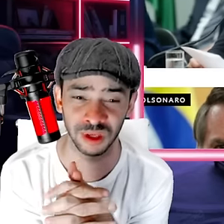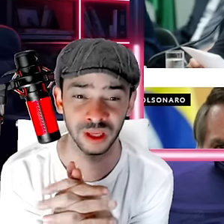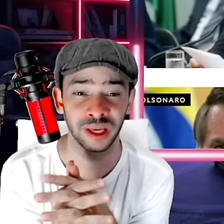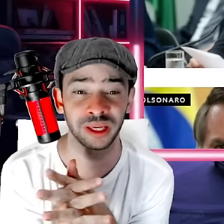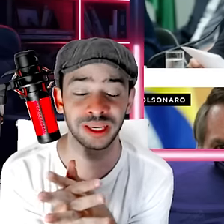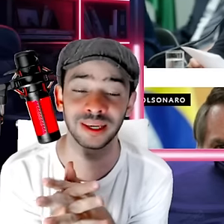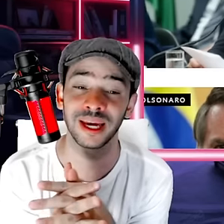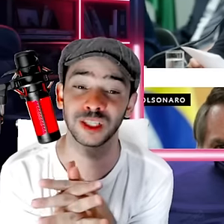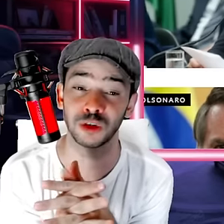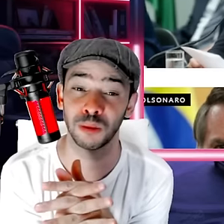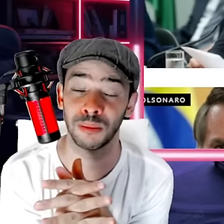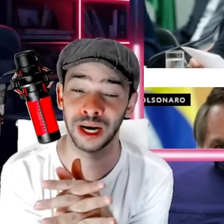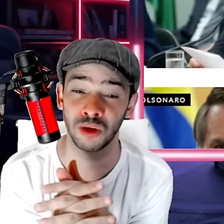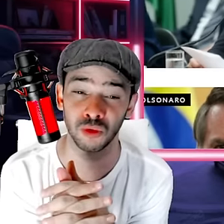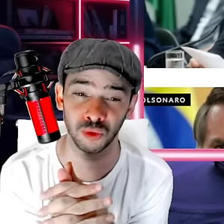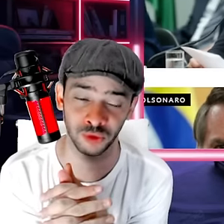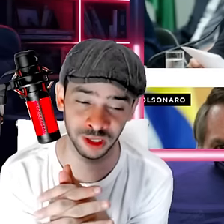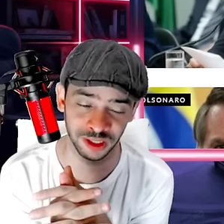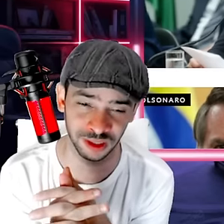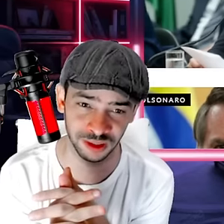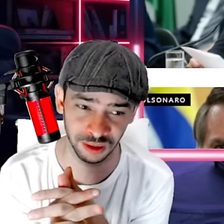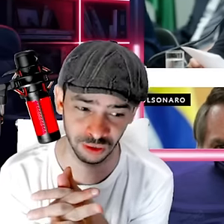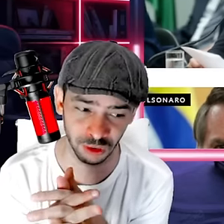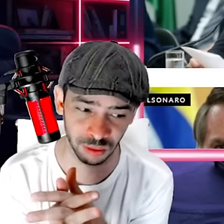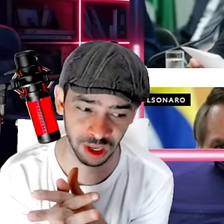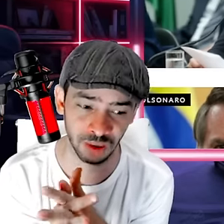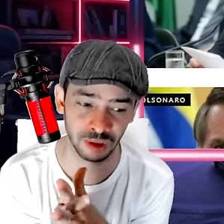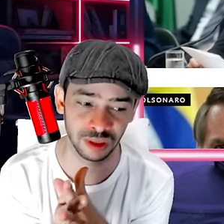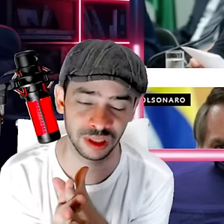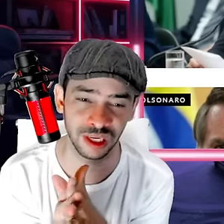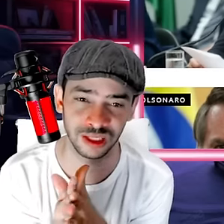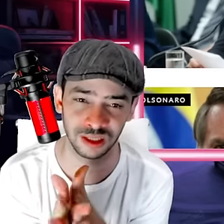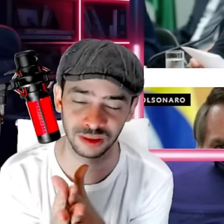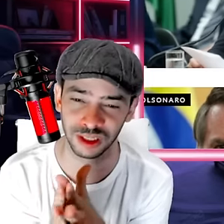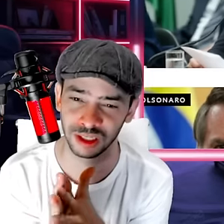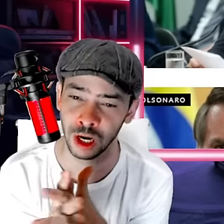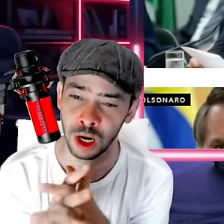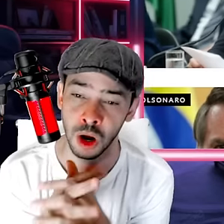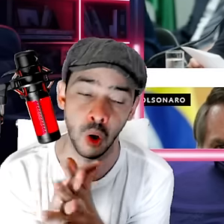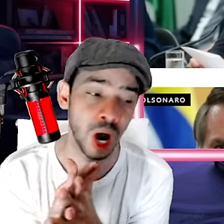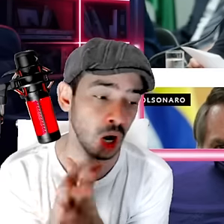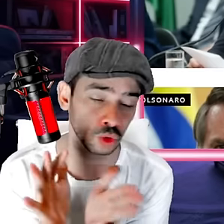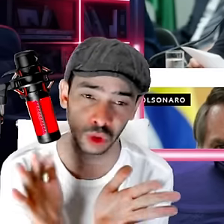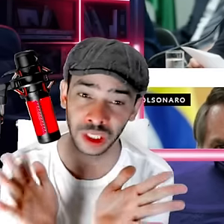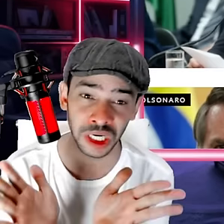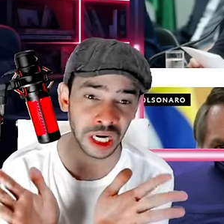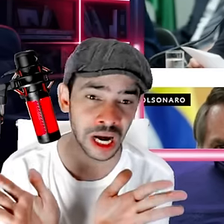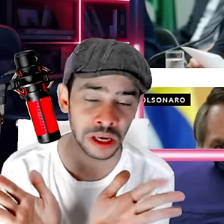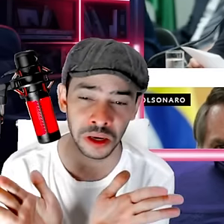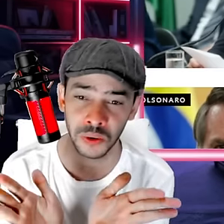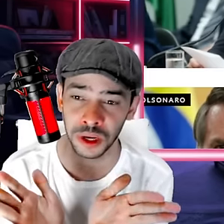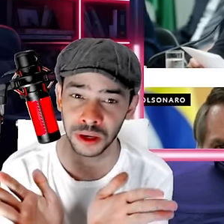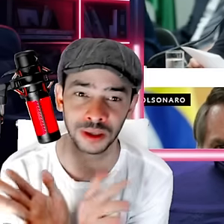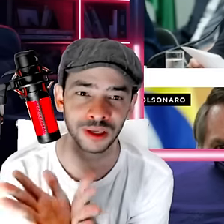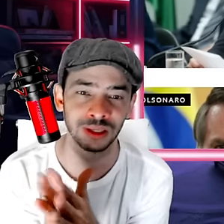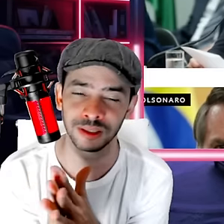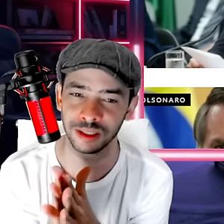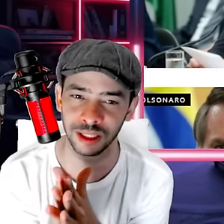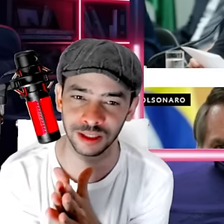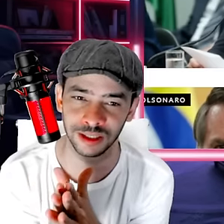fechamento e é normal né gente é normal a oscilação tem o dólar já caiu